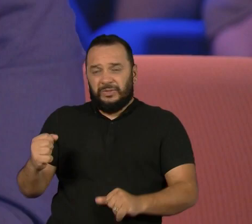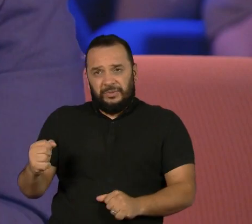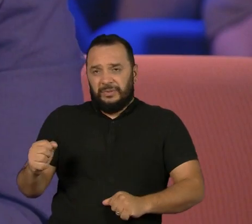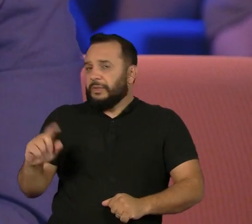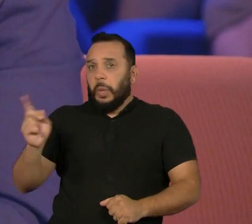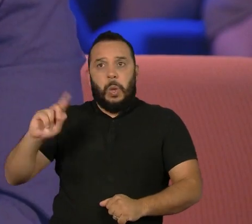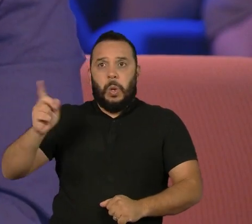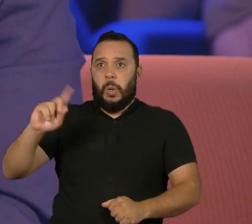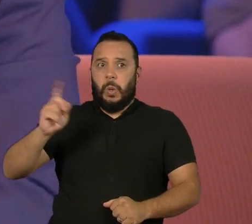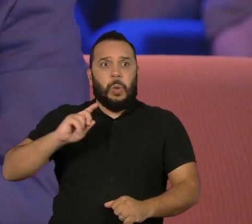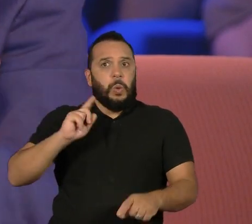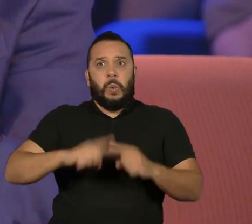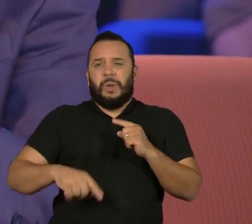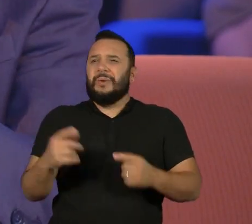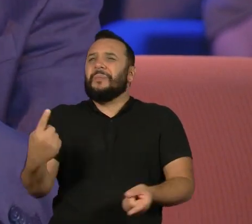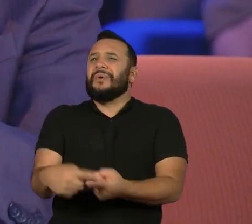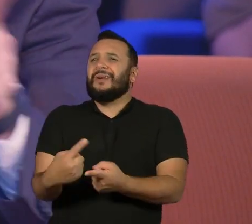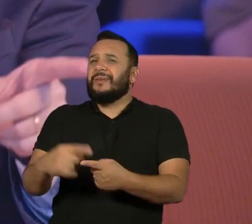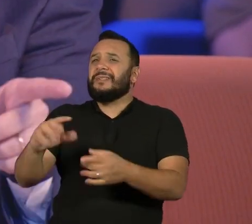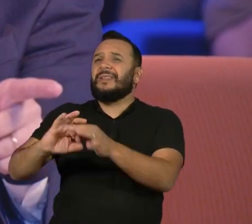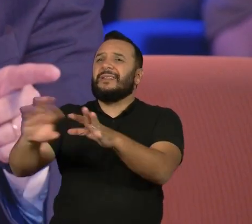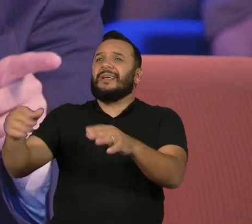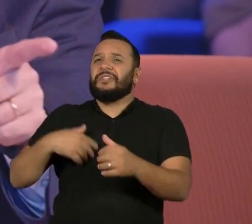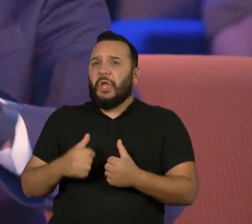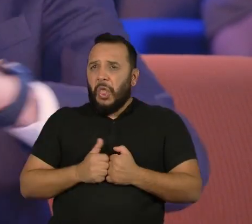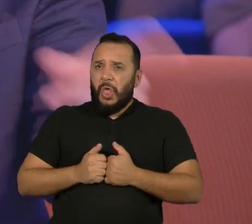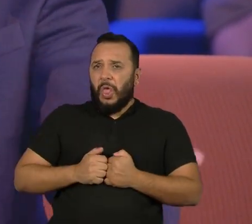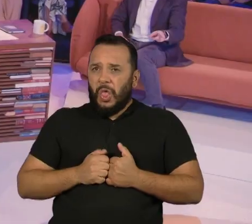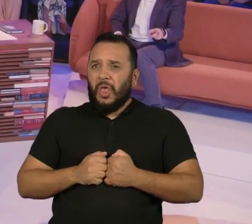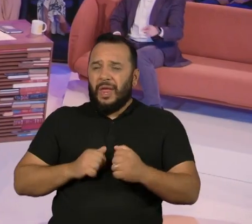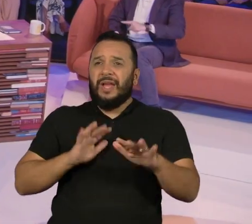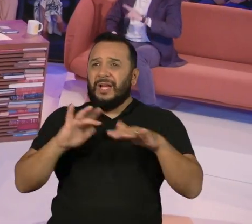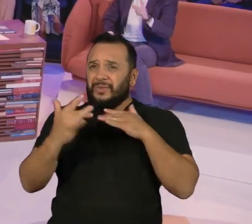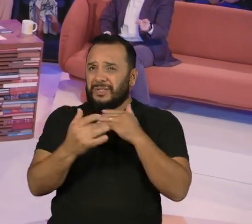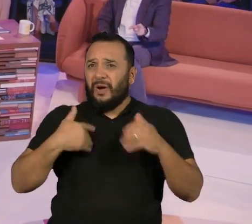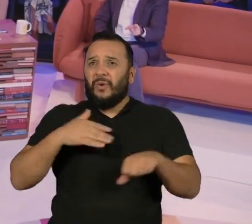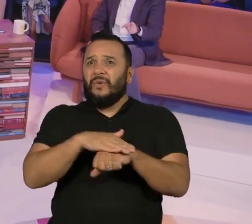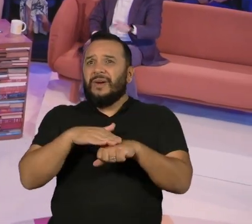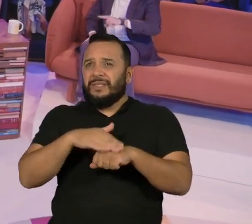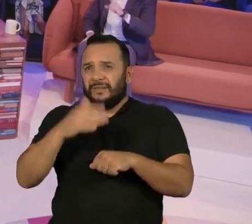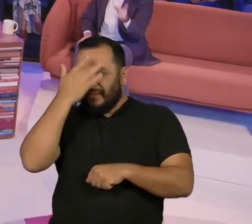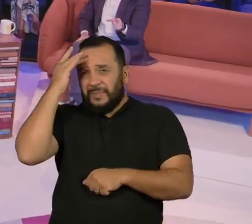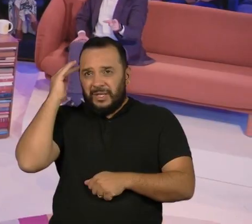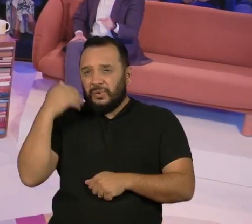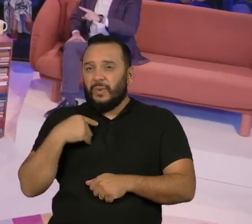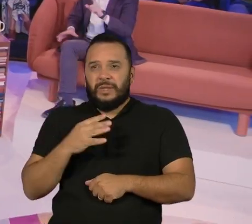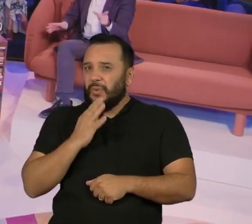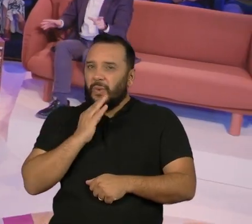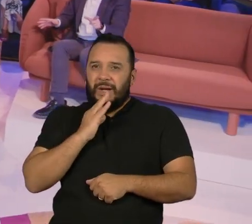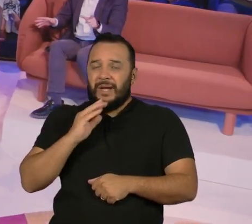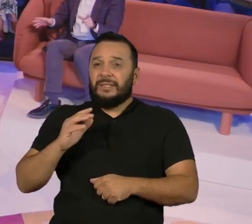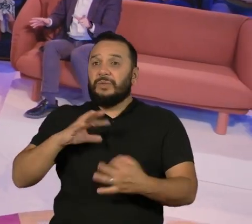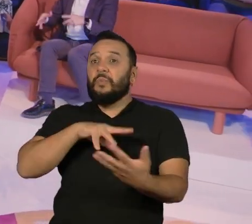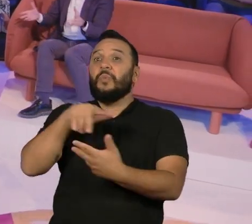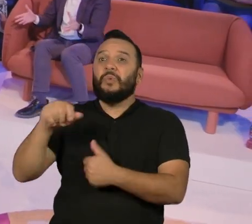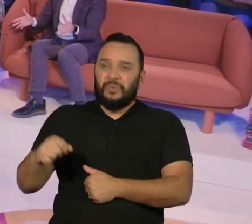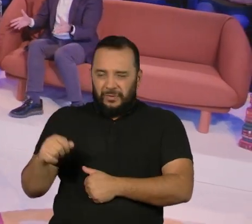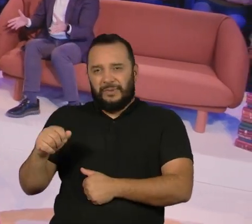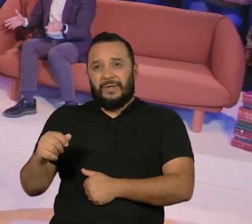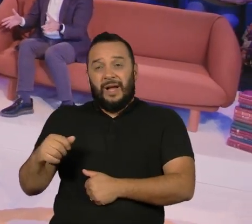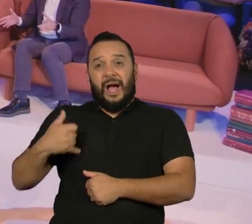claro que não. Mas por que você deixa seu filho nas redes sociais falando com estranhos, adultos, muitas vezes